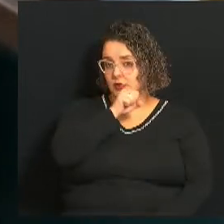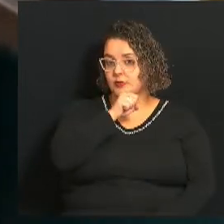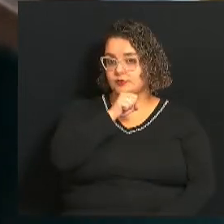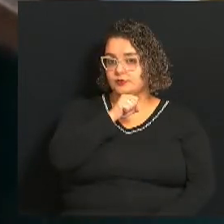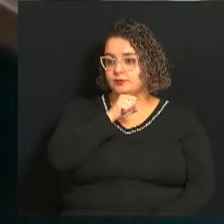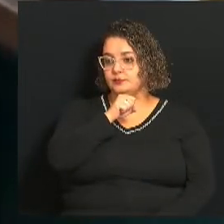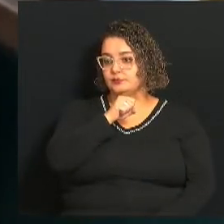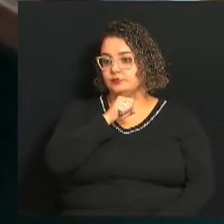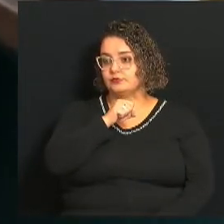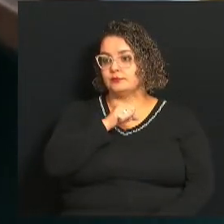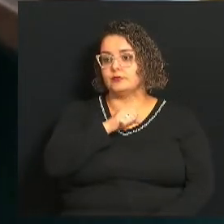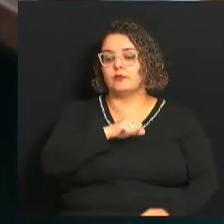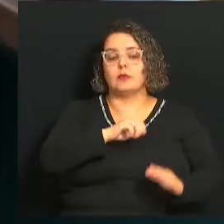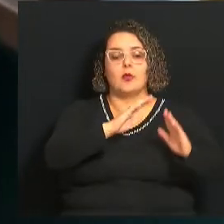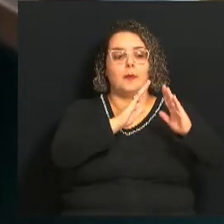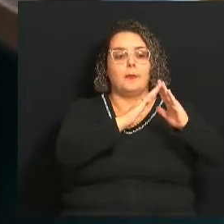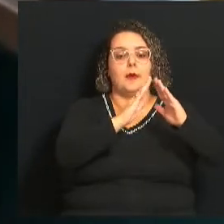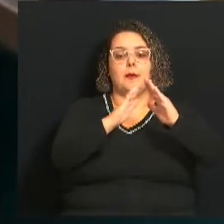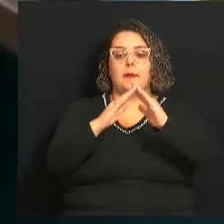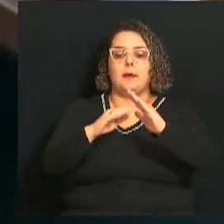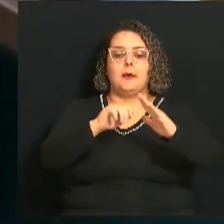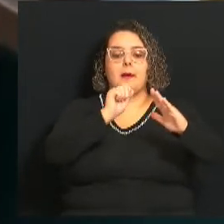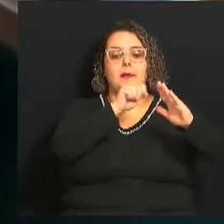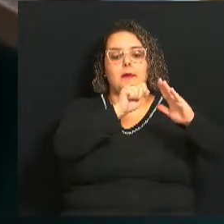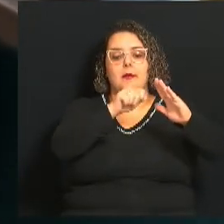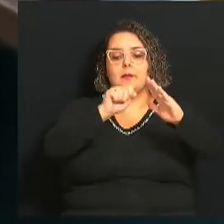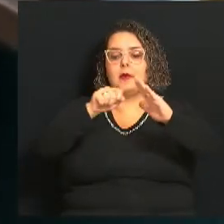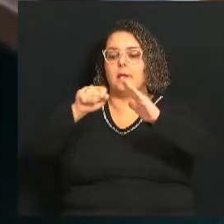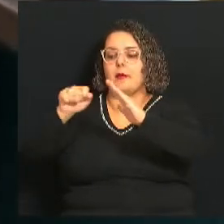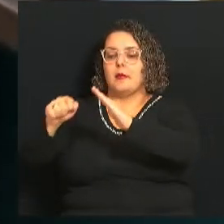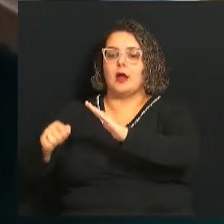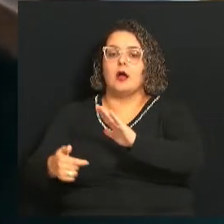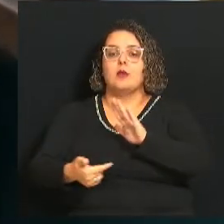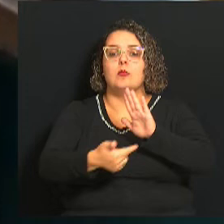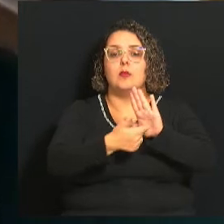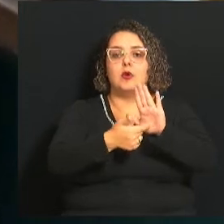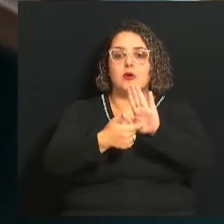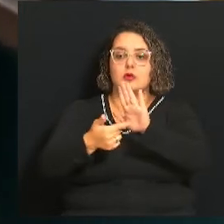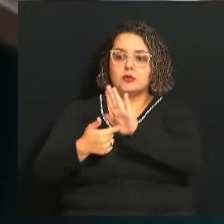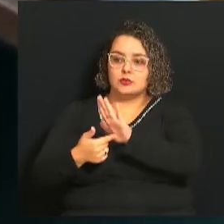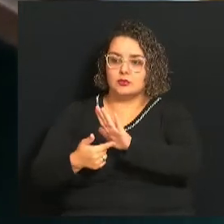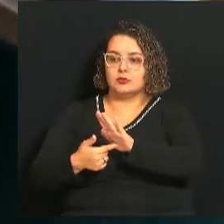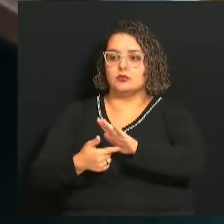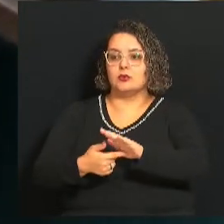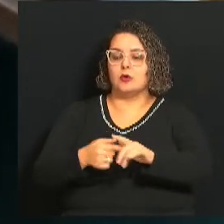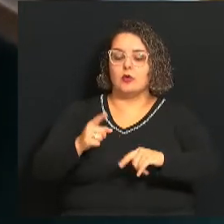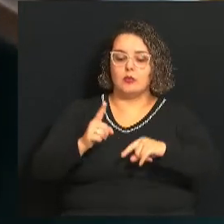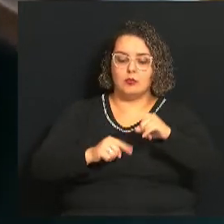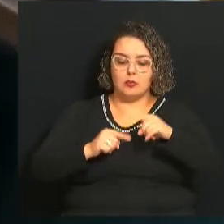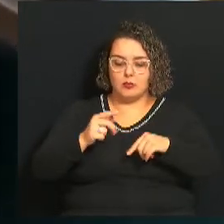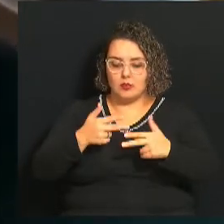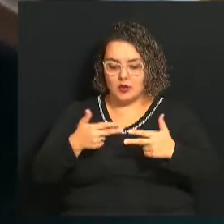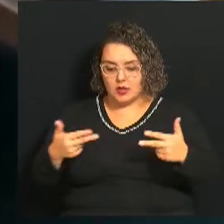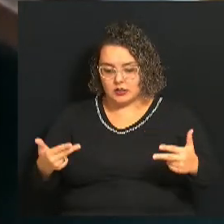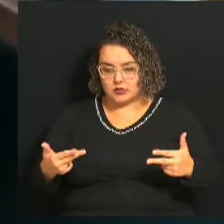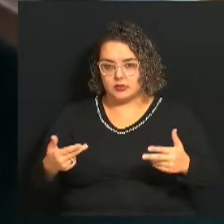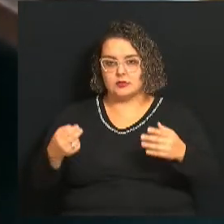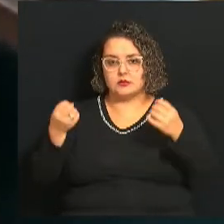batendo de porta em porta, mostrando material pedagógico,